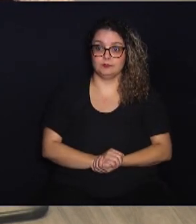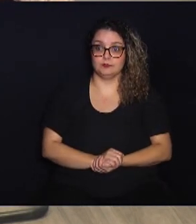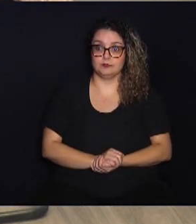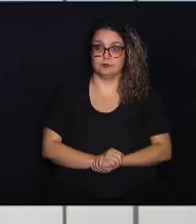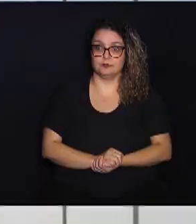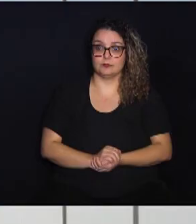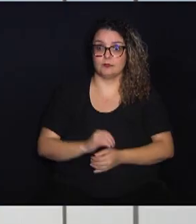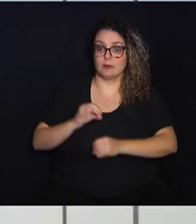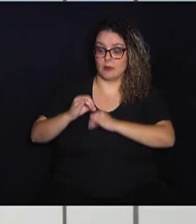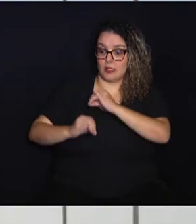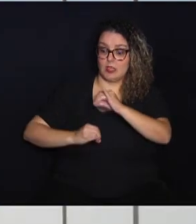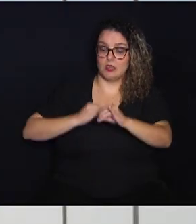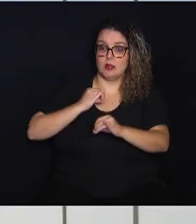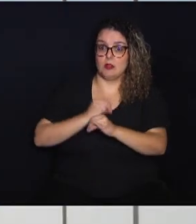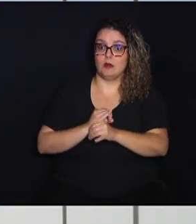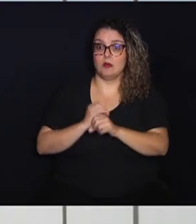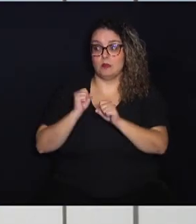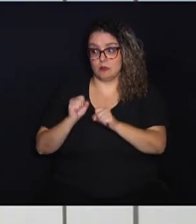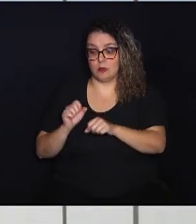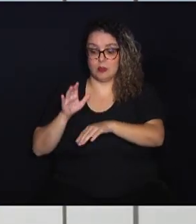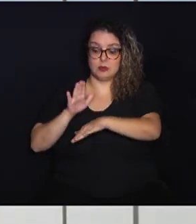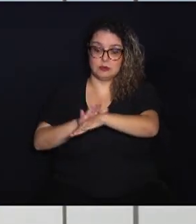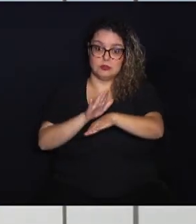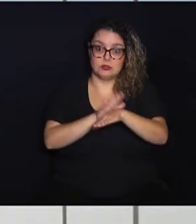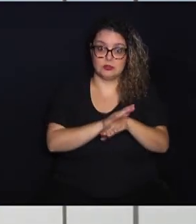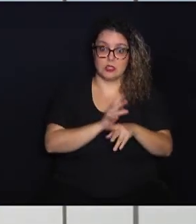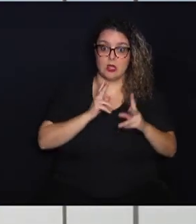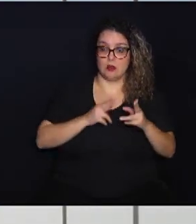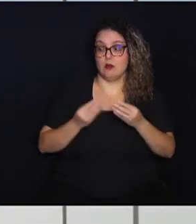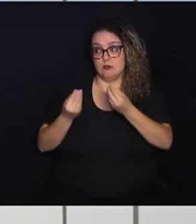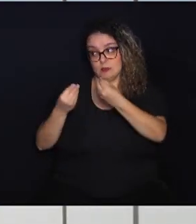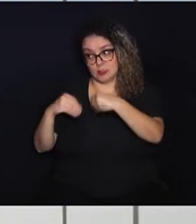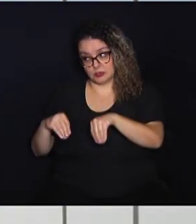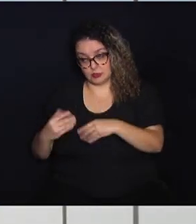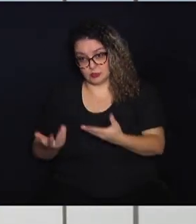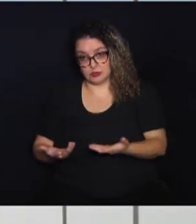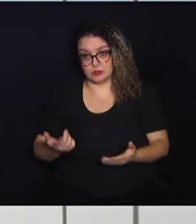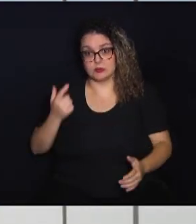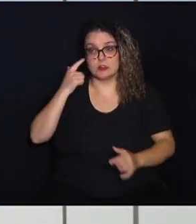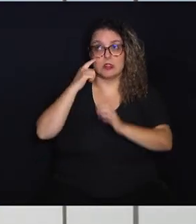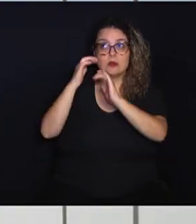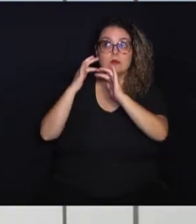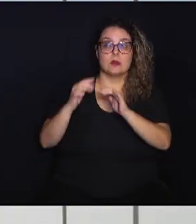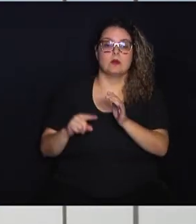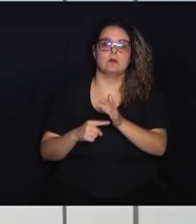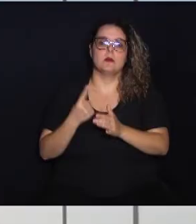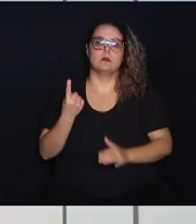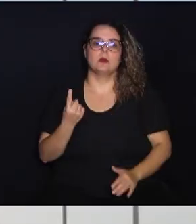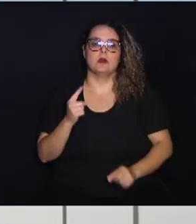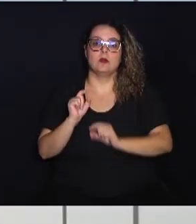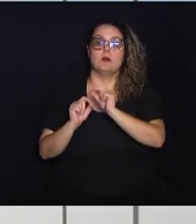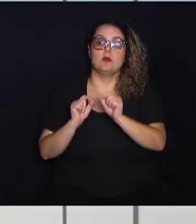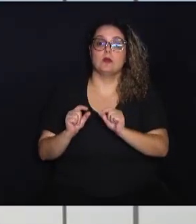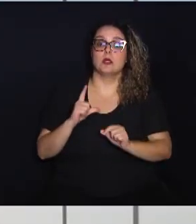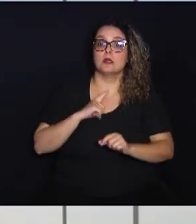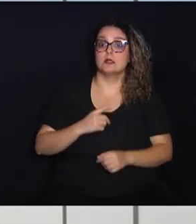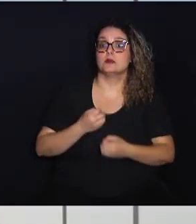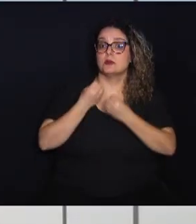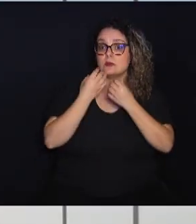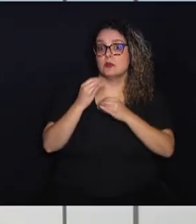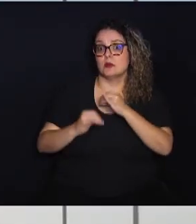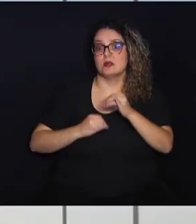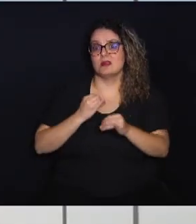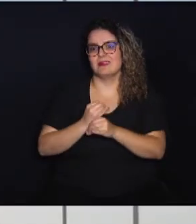A internet, ela pode tanto ajudar quanto prejudicar. Vamos pensar primeiro no que tem de bom na internet, porque a gente também não